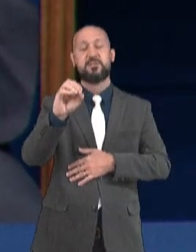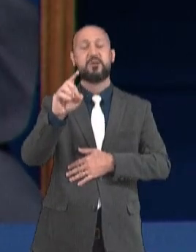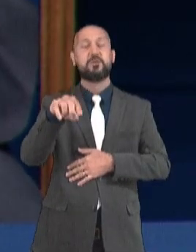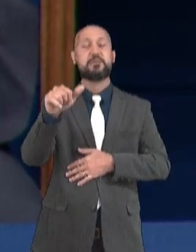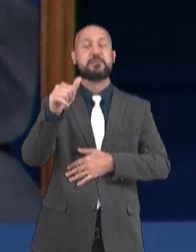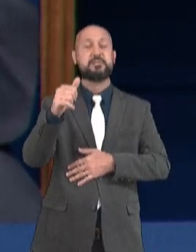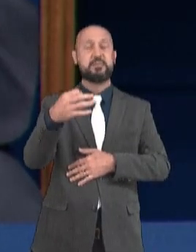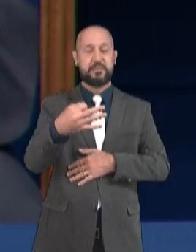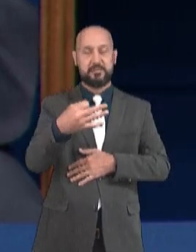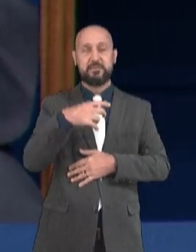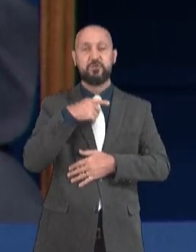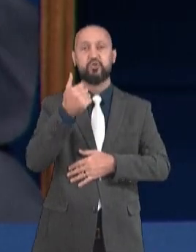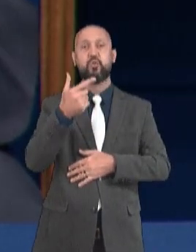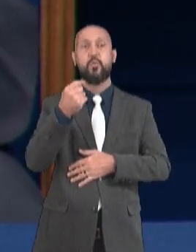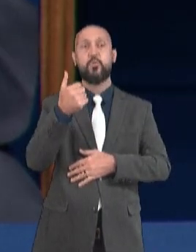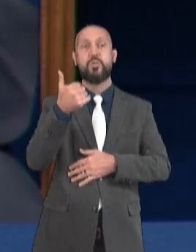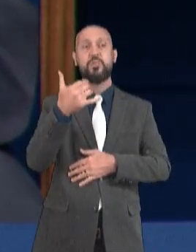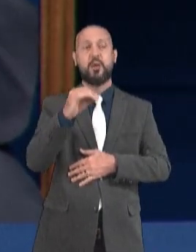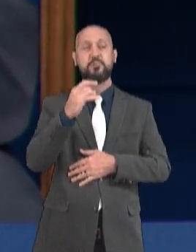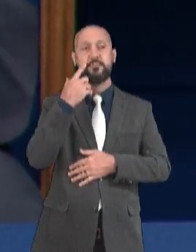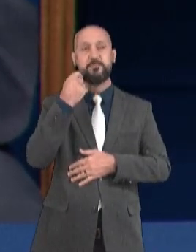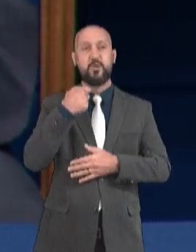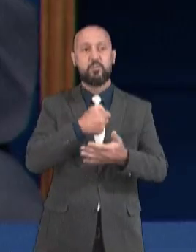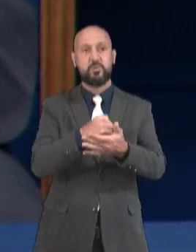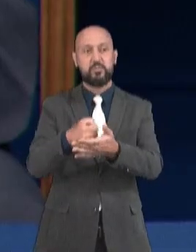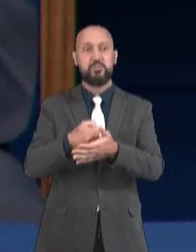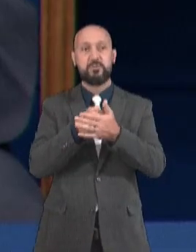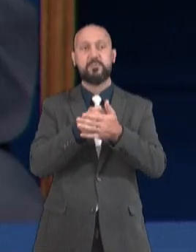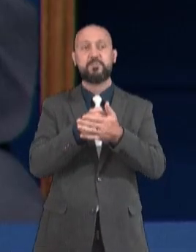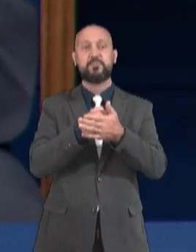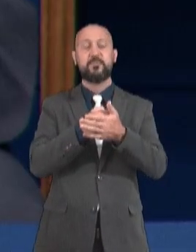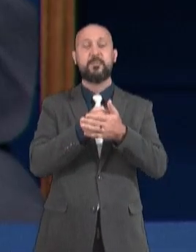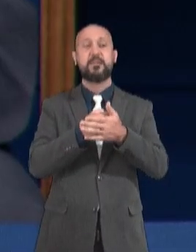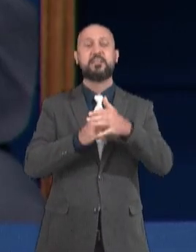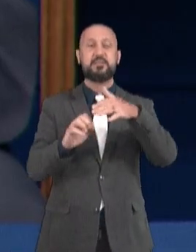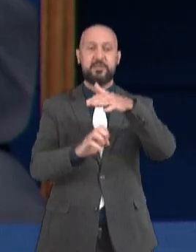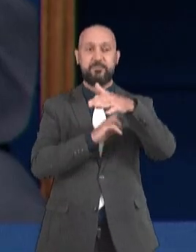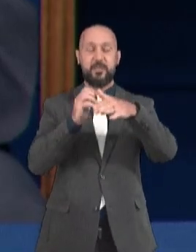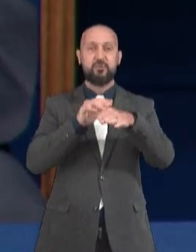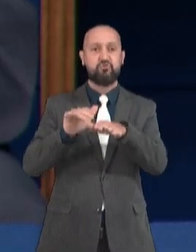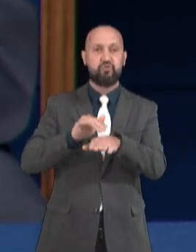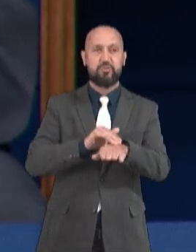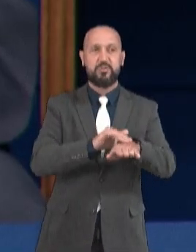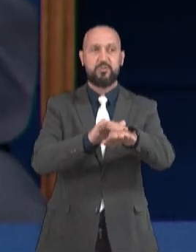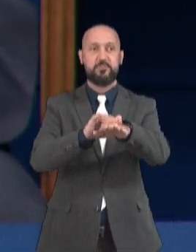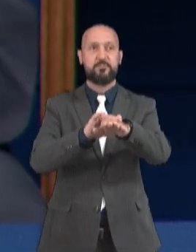3903 de 2010, sobre obrigação das transportadoras